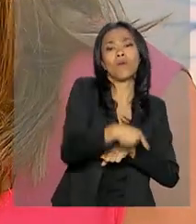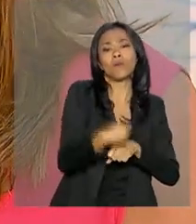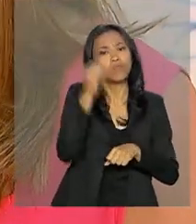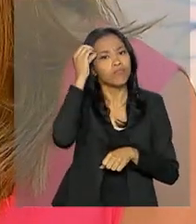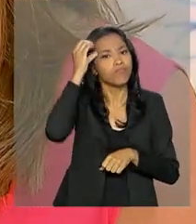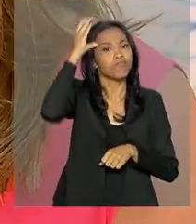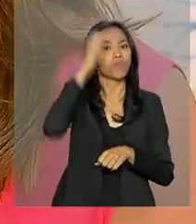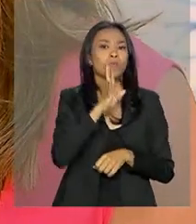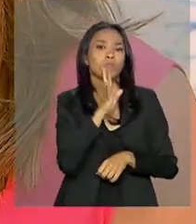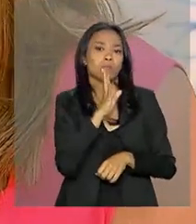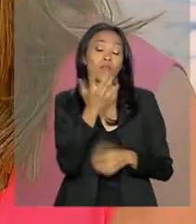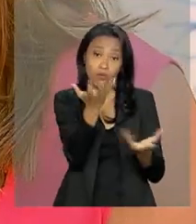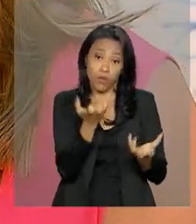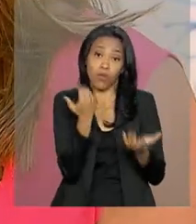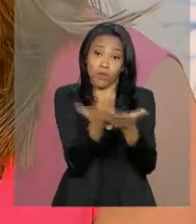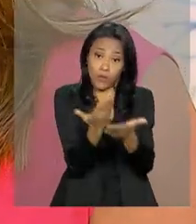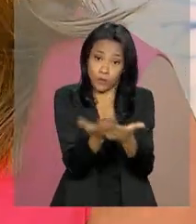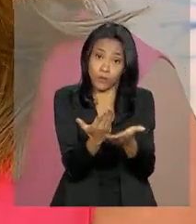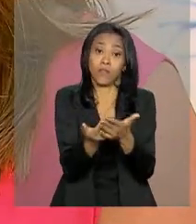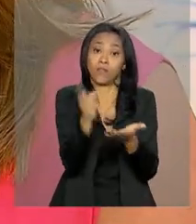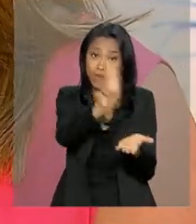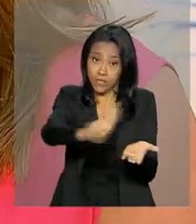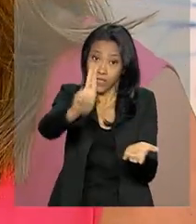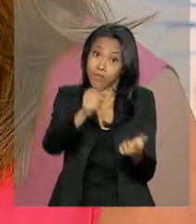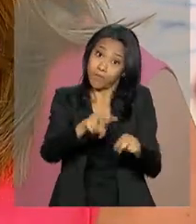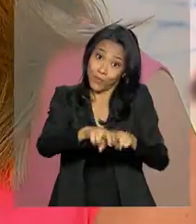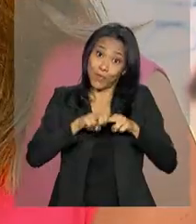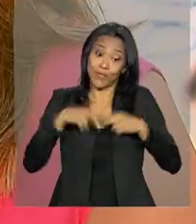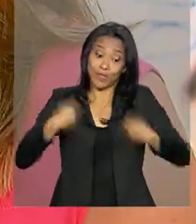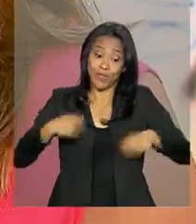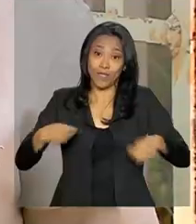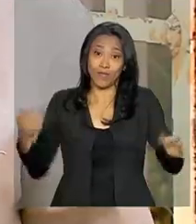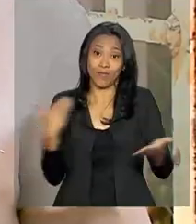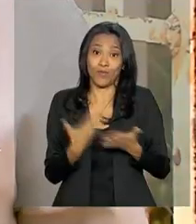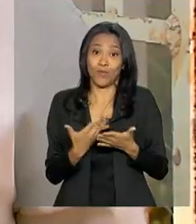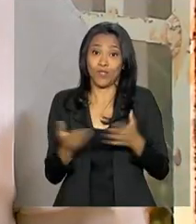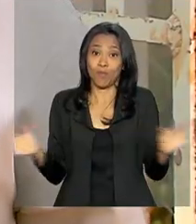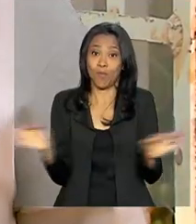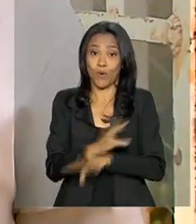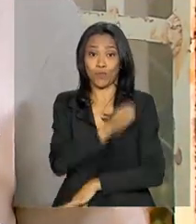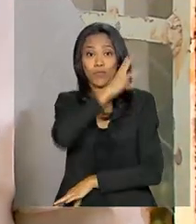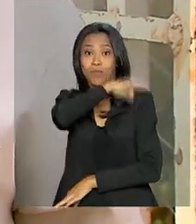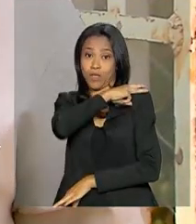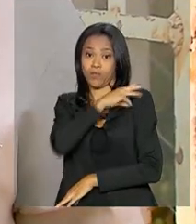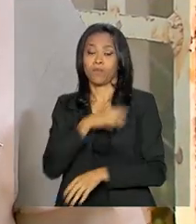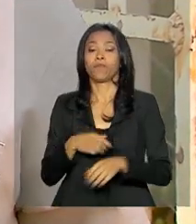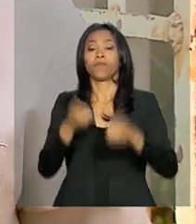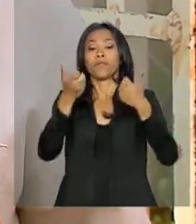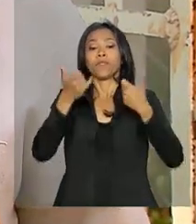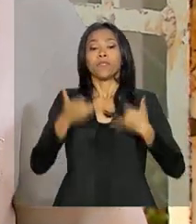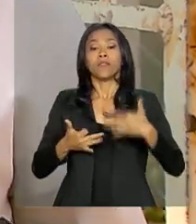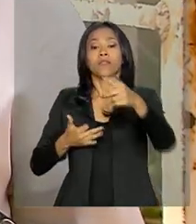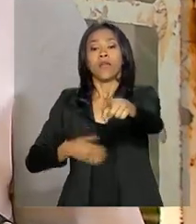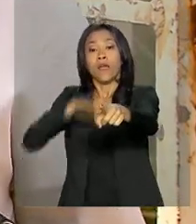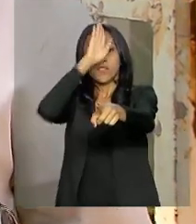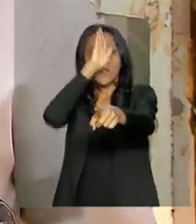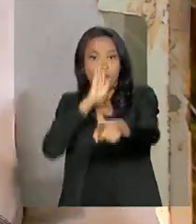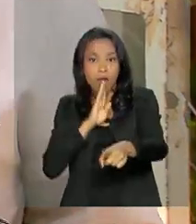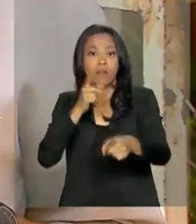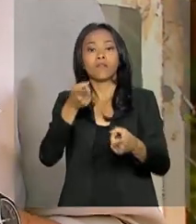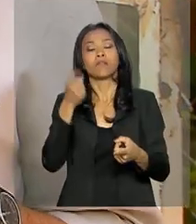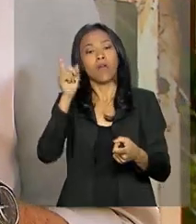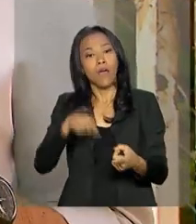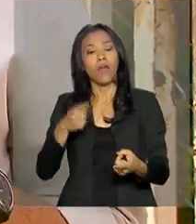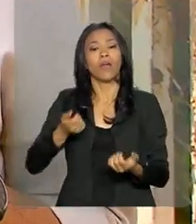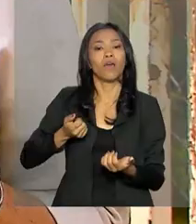pretendo fazer uma faculdade então pra isso tenho que concluir o ensino médio ou seja o exame gratuito totalmente custeado pelo governo